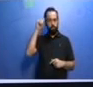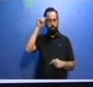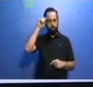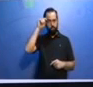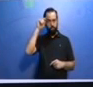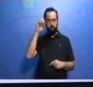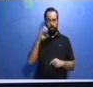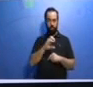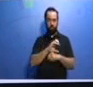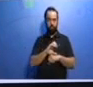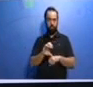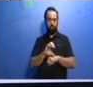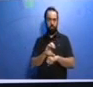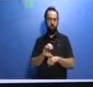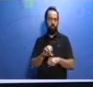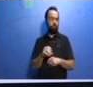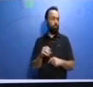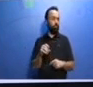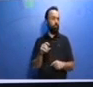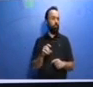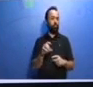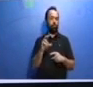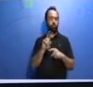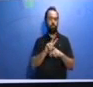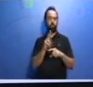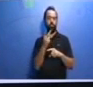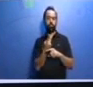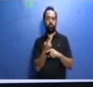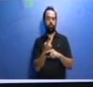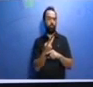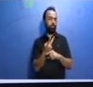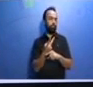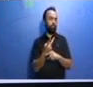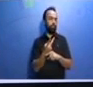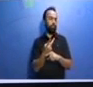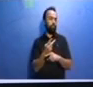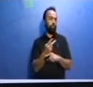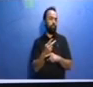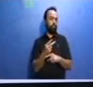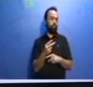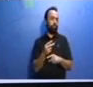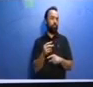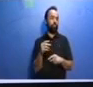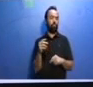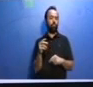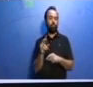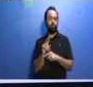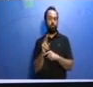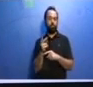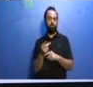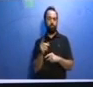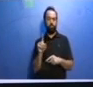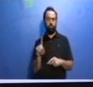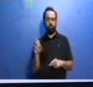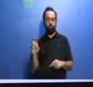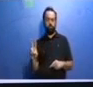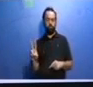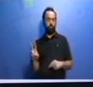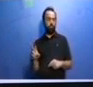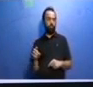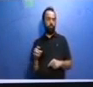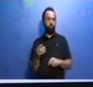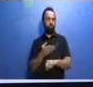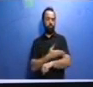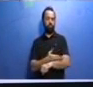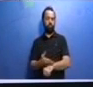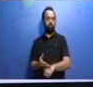pela cor cinza. 12 átomos de hidrogênio, representado na cor branca. E 6